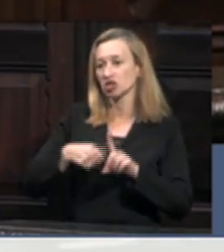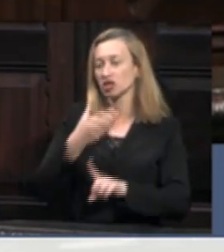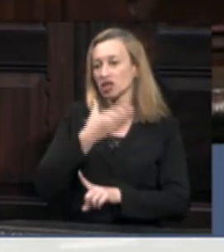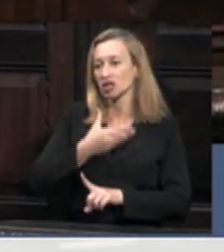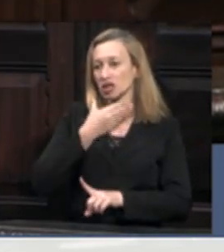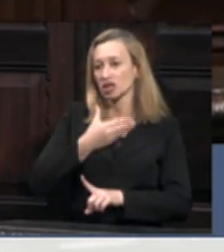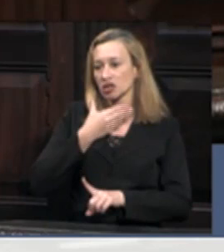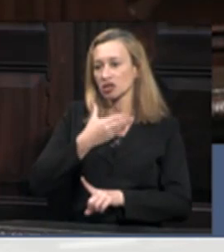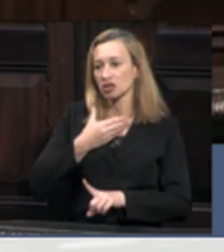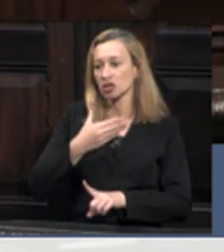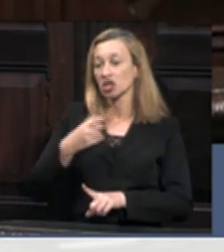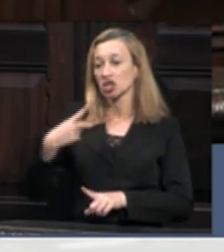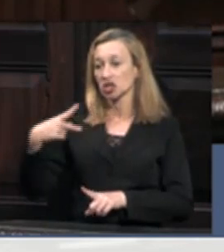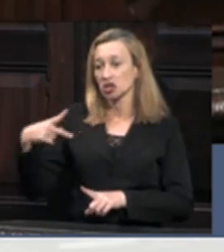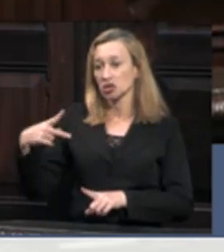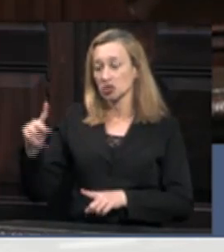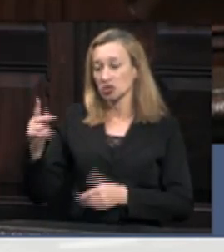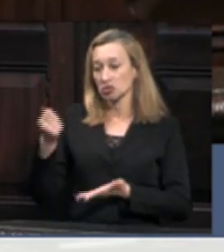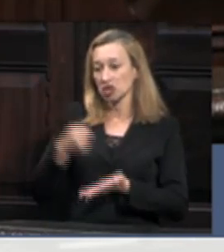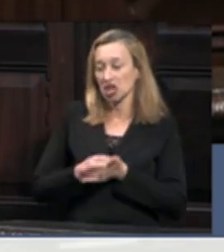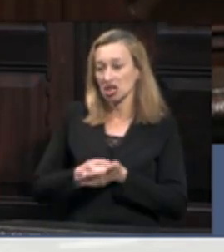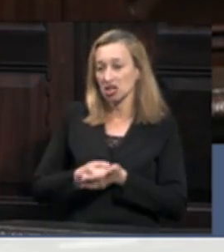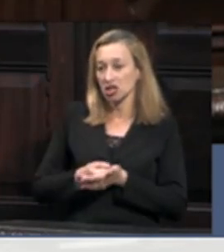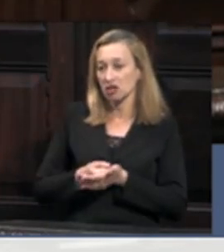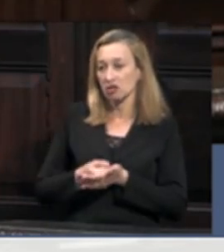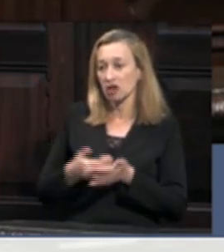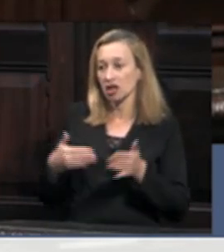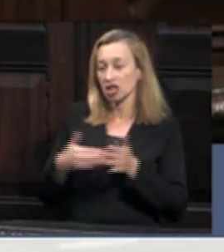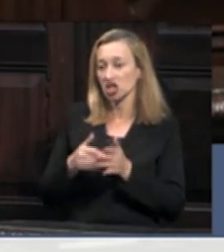persiste enquanto durar o seu mandato.